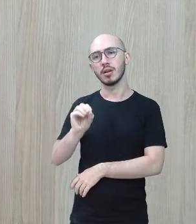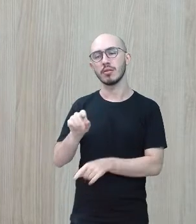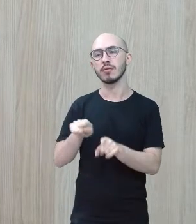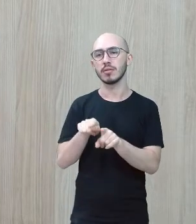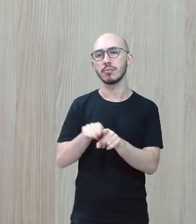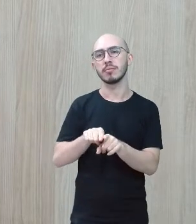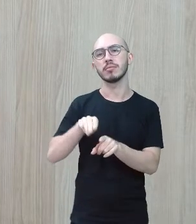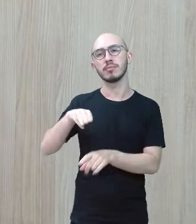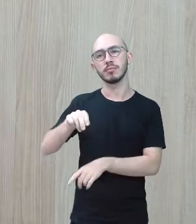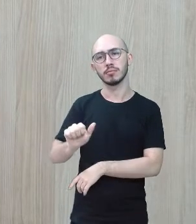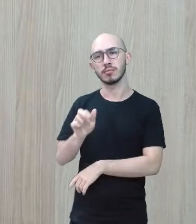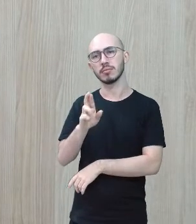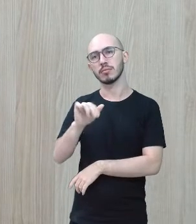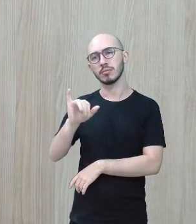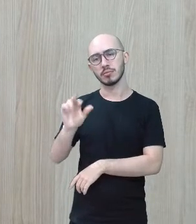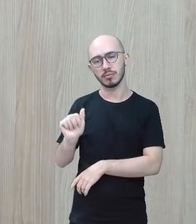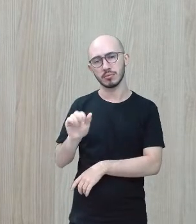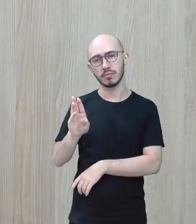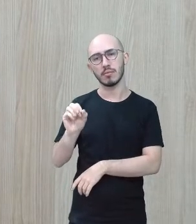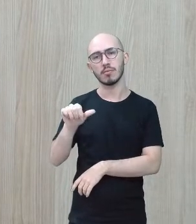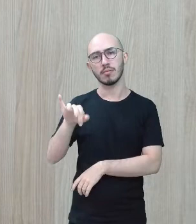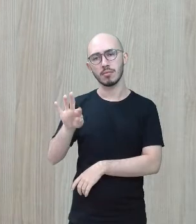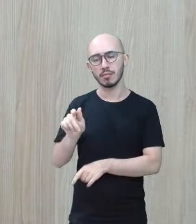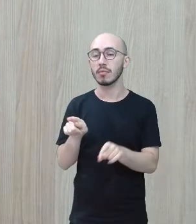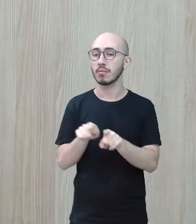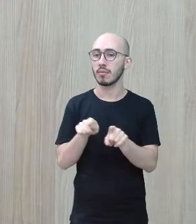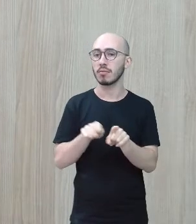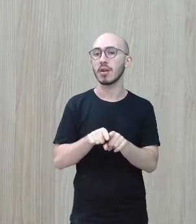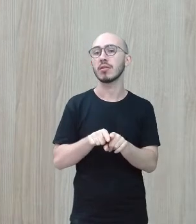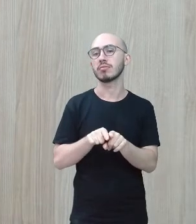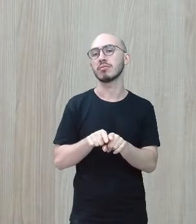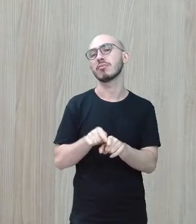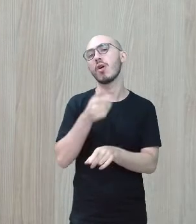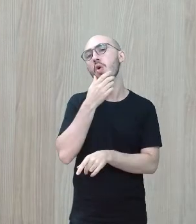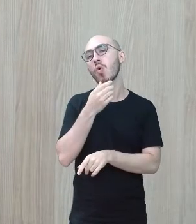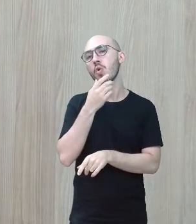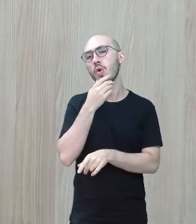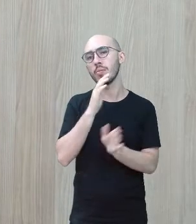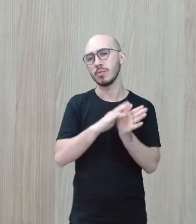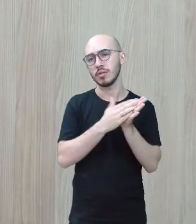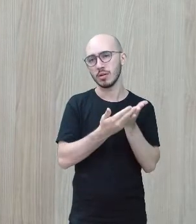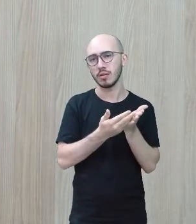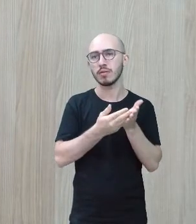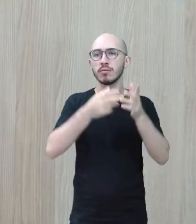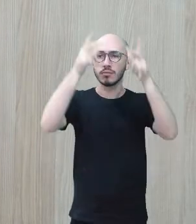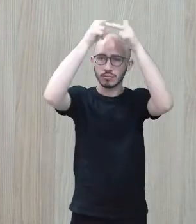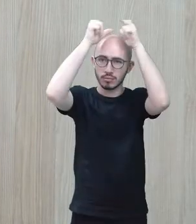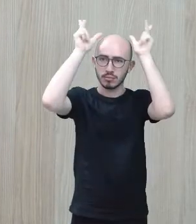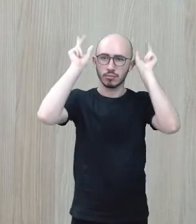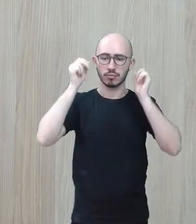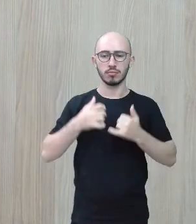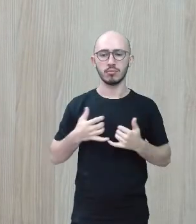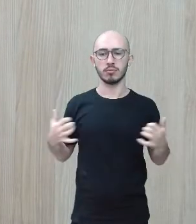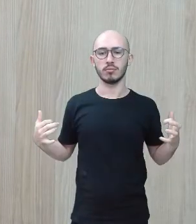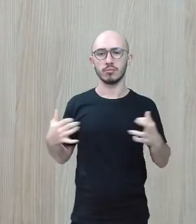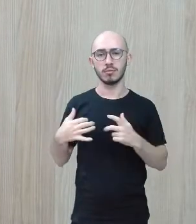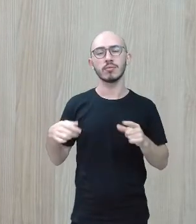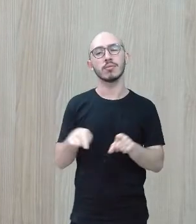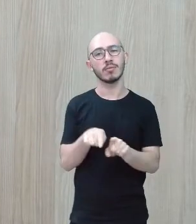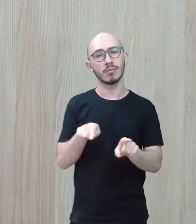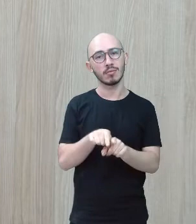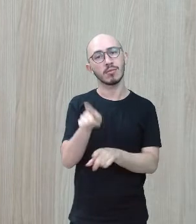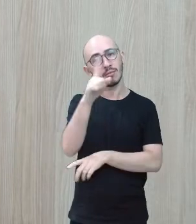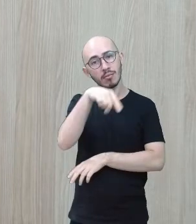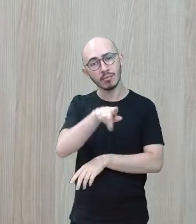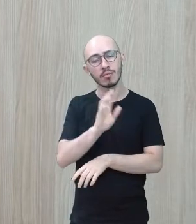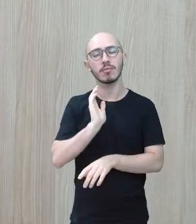sobre Luiz Gonzaga, então os meninos já estão aqui ligadinhos sobre como usar a biografia, e agora que você também